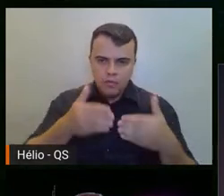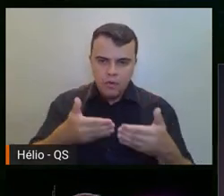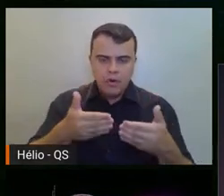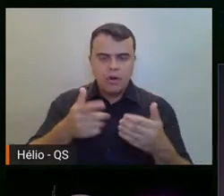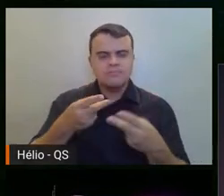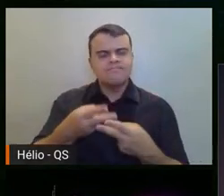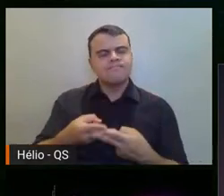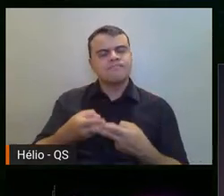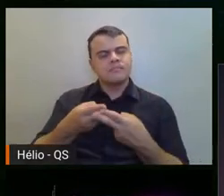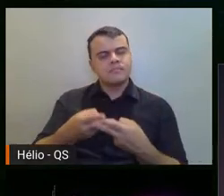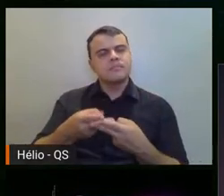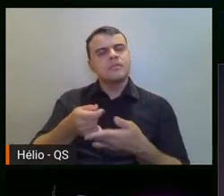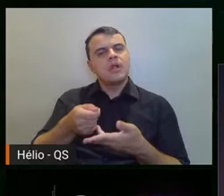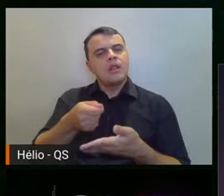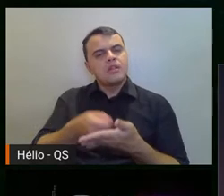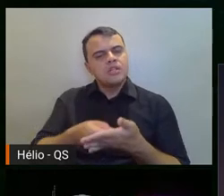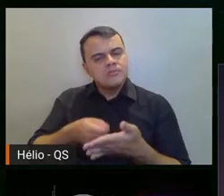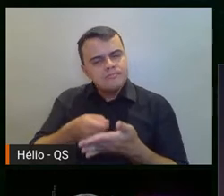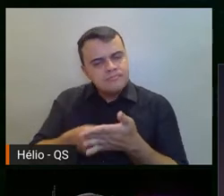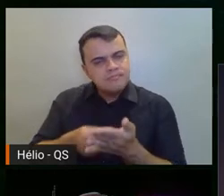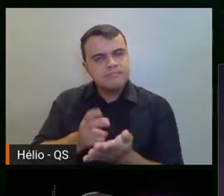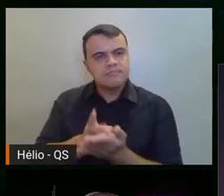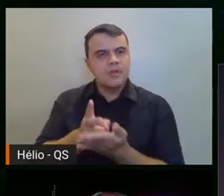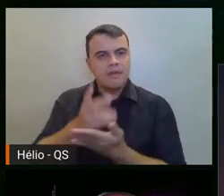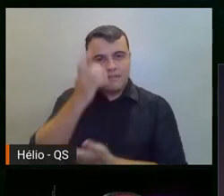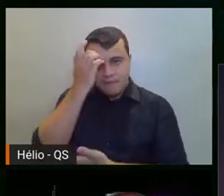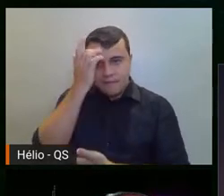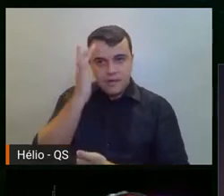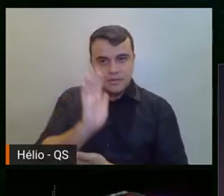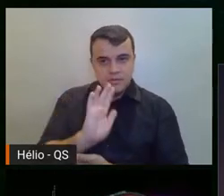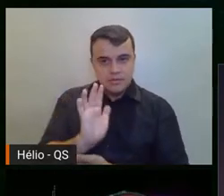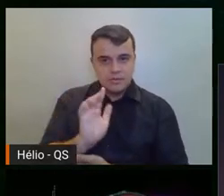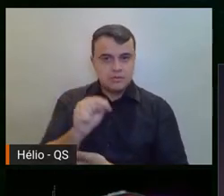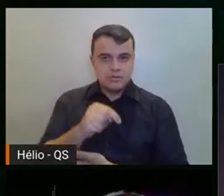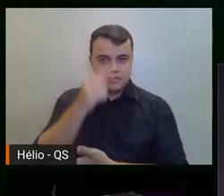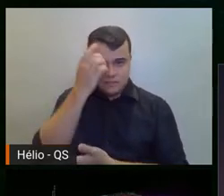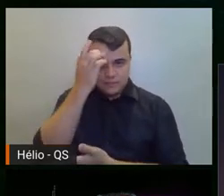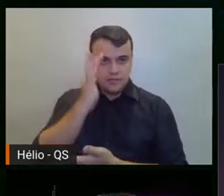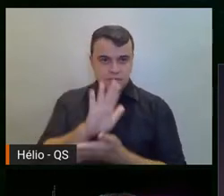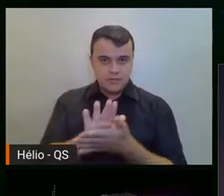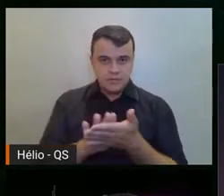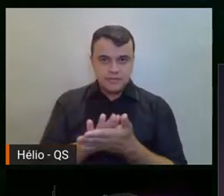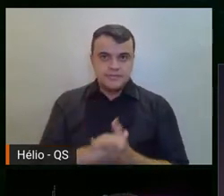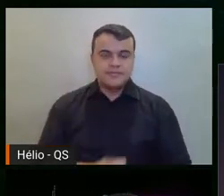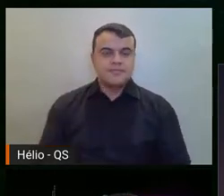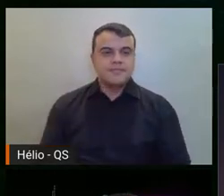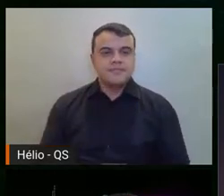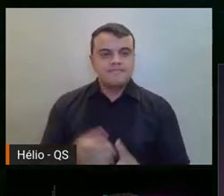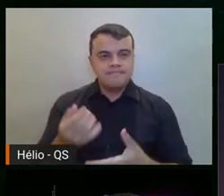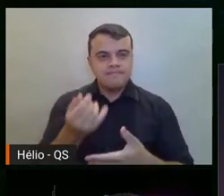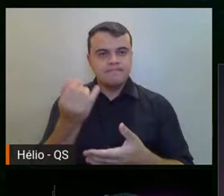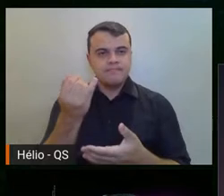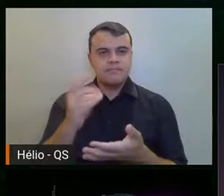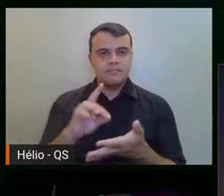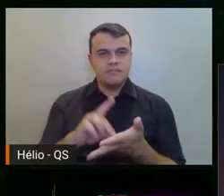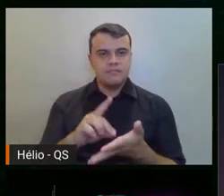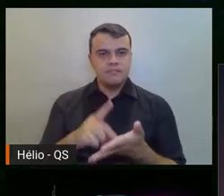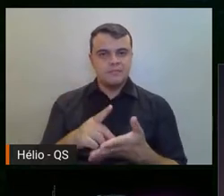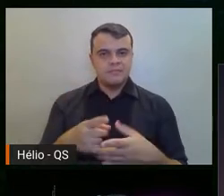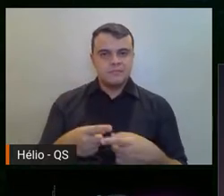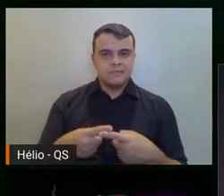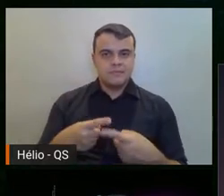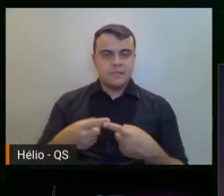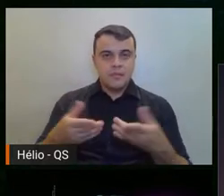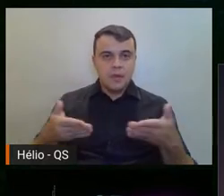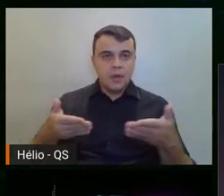resiliência tem dedicação e assim nada é fácil na vida isso não é fácil tá é galera e um ponto importante também que agora